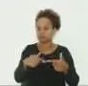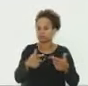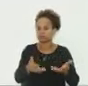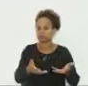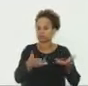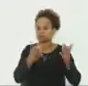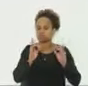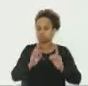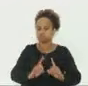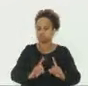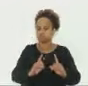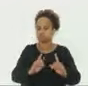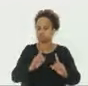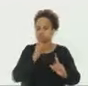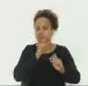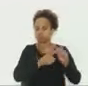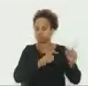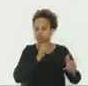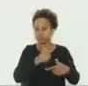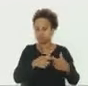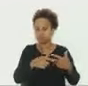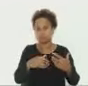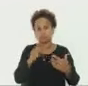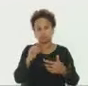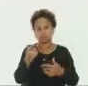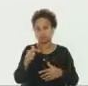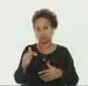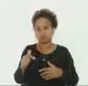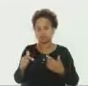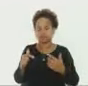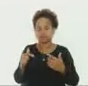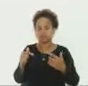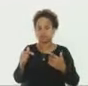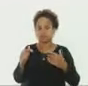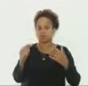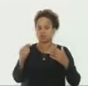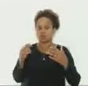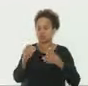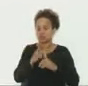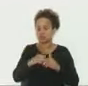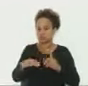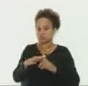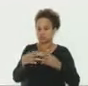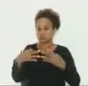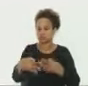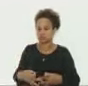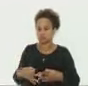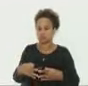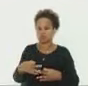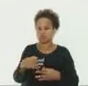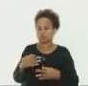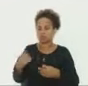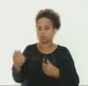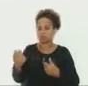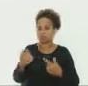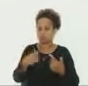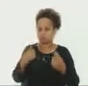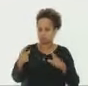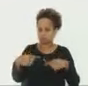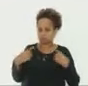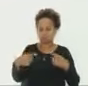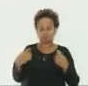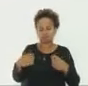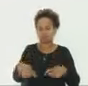jamais teremos uma sociedade justa. Não me ataquem. Eu posso ajudar quem precisa de regularização.